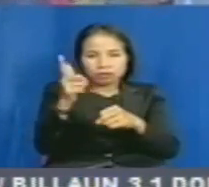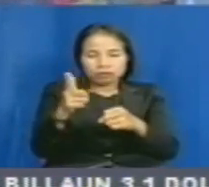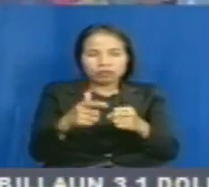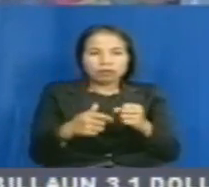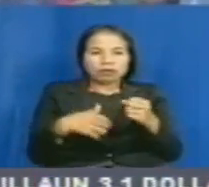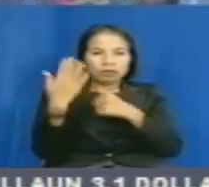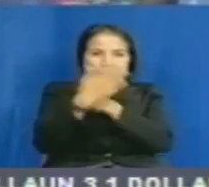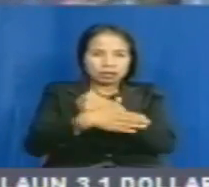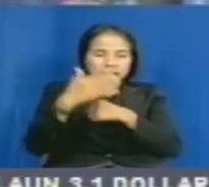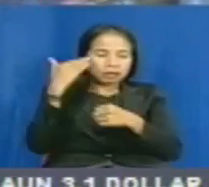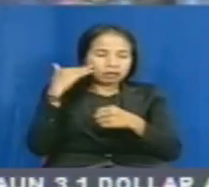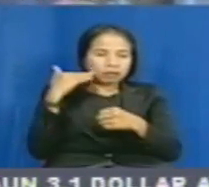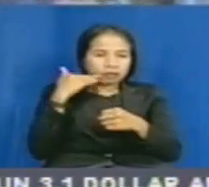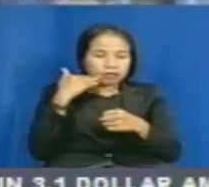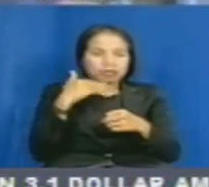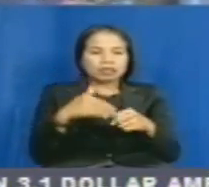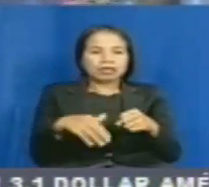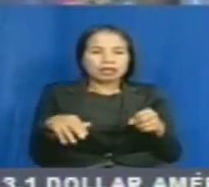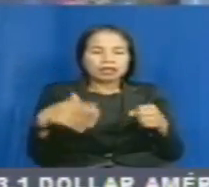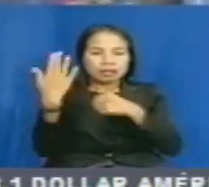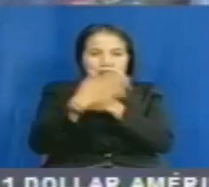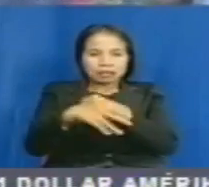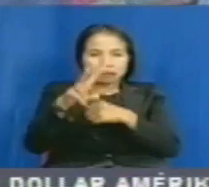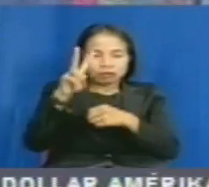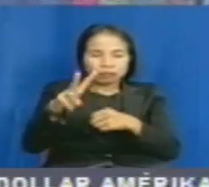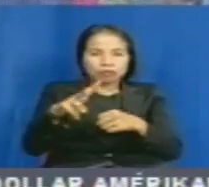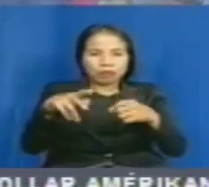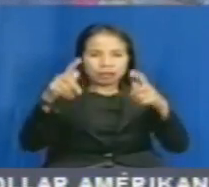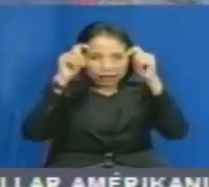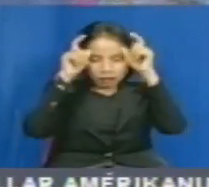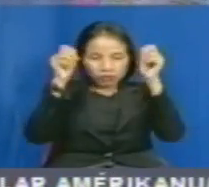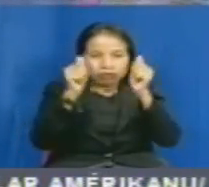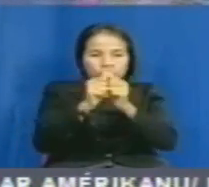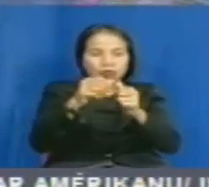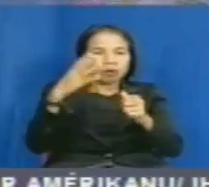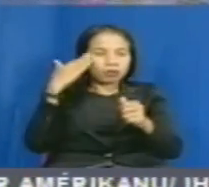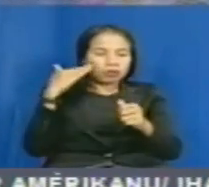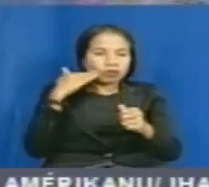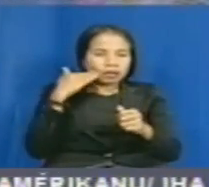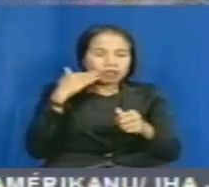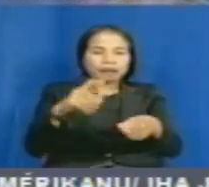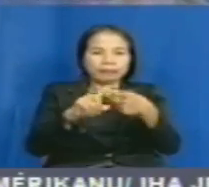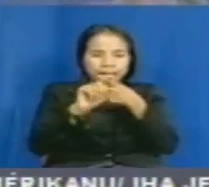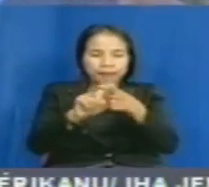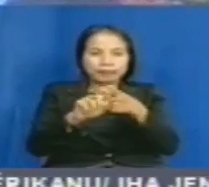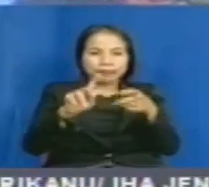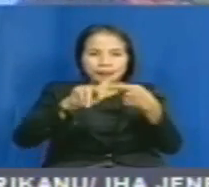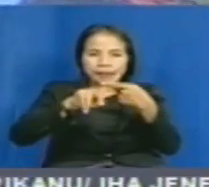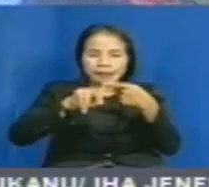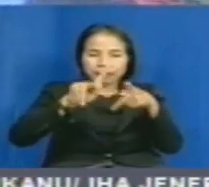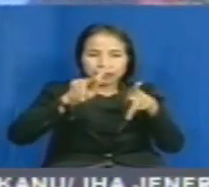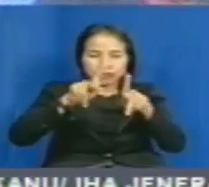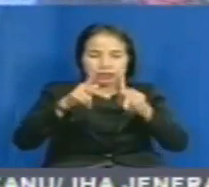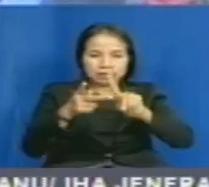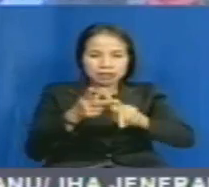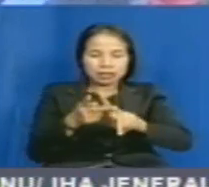relação né, entre Rai Rua, Timor-Leste e Coreia, meti los diak e a espera